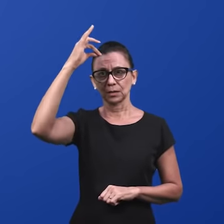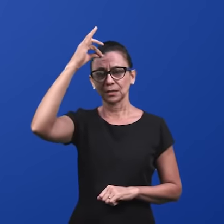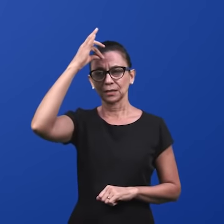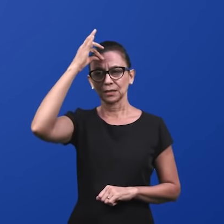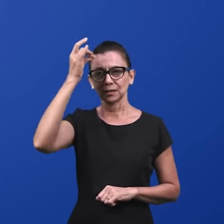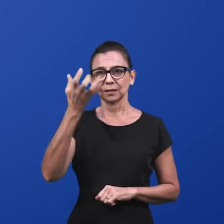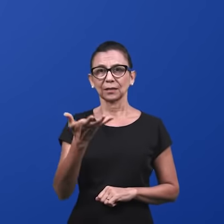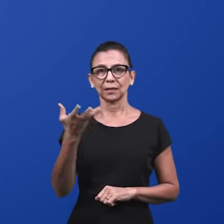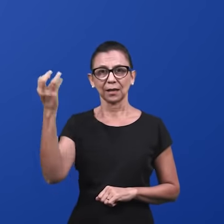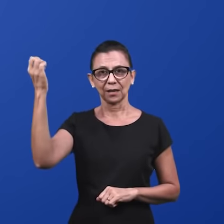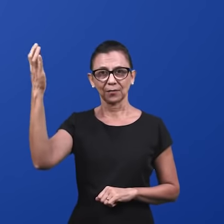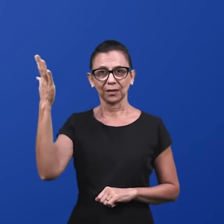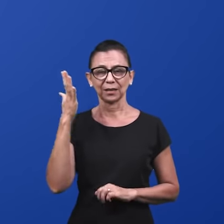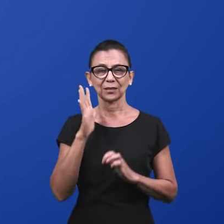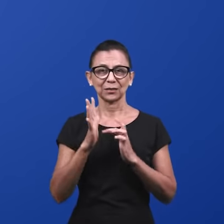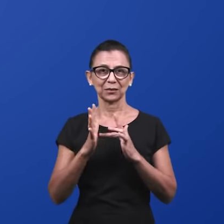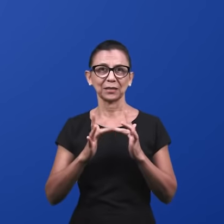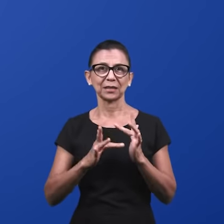O Espírito Santo. Quer revelar Jesus.